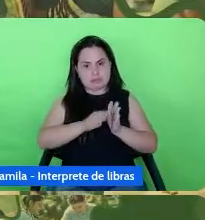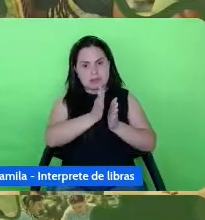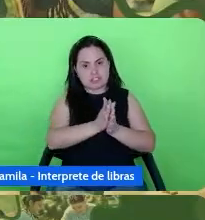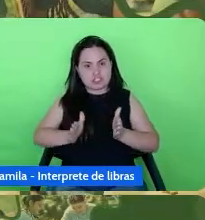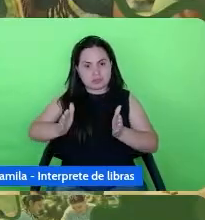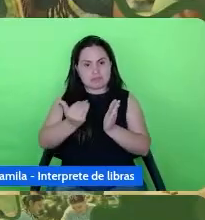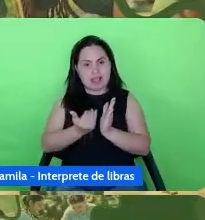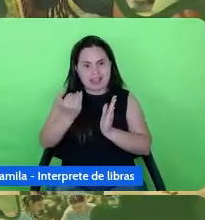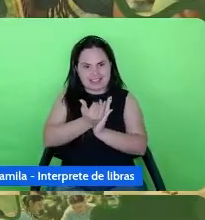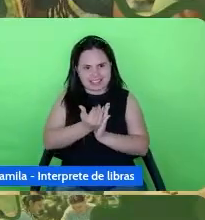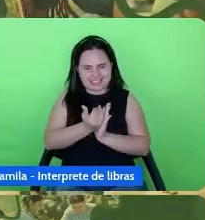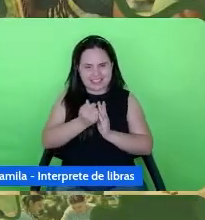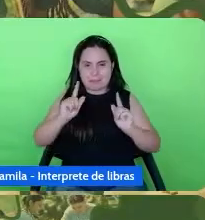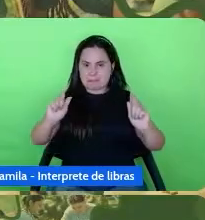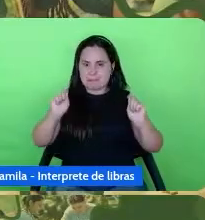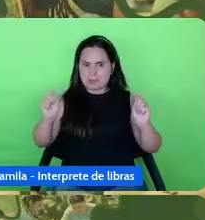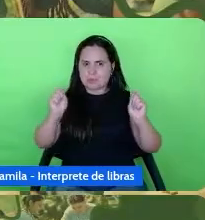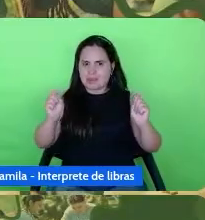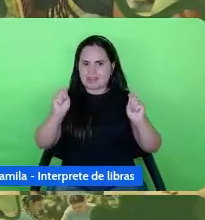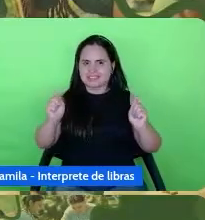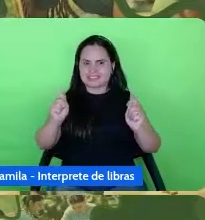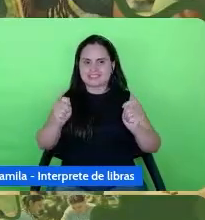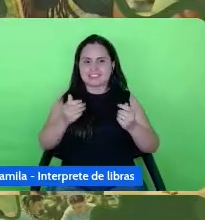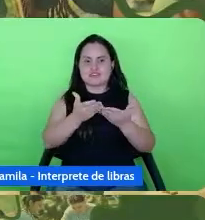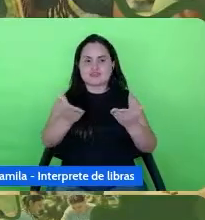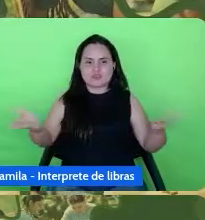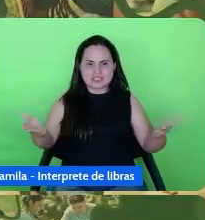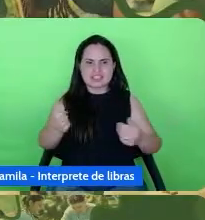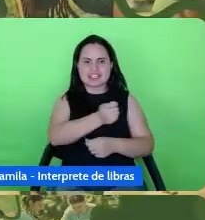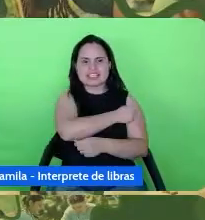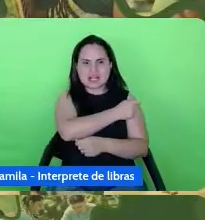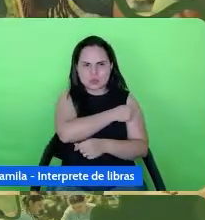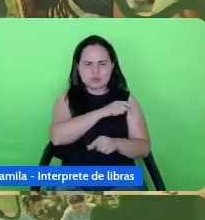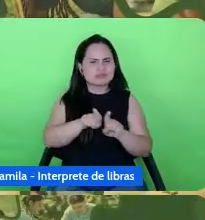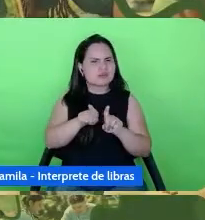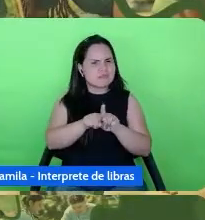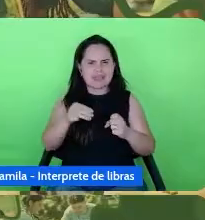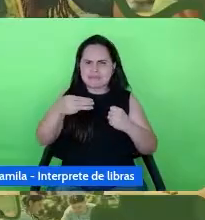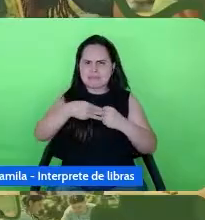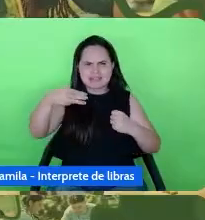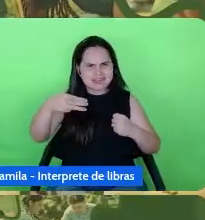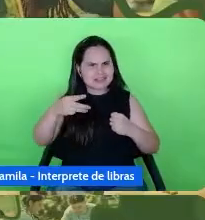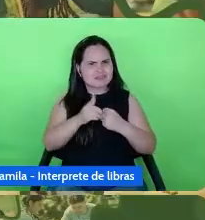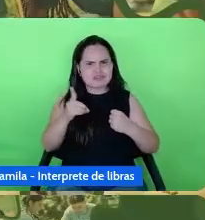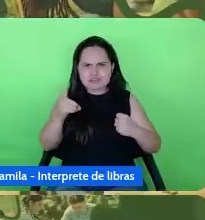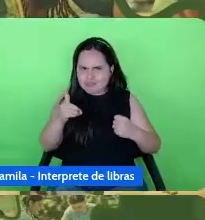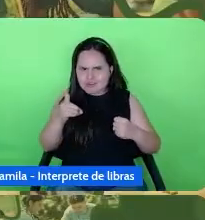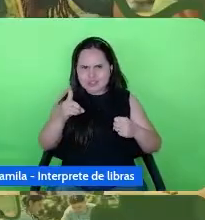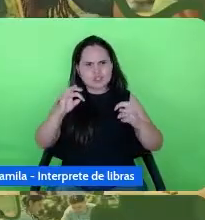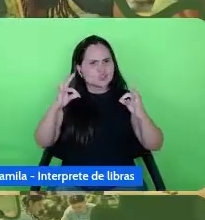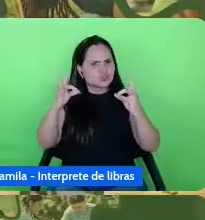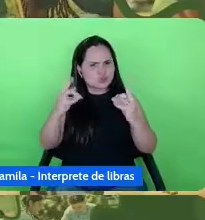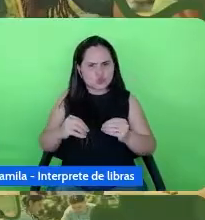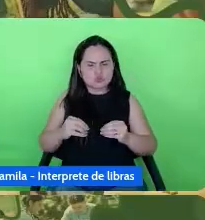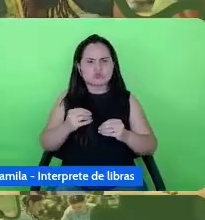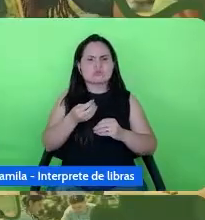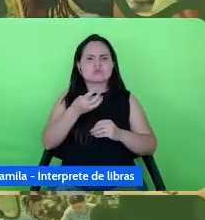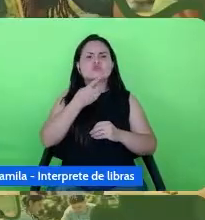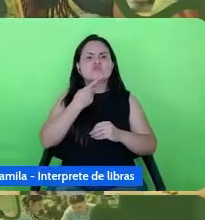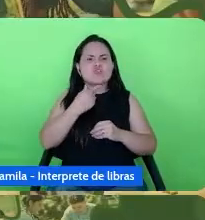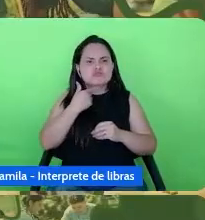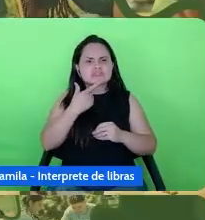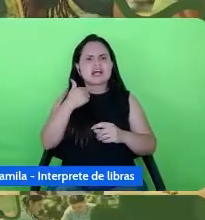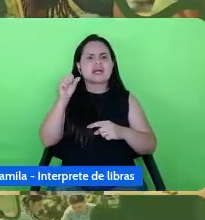propaganda, alunos e alunas, graduandos, também mestrandos, doutorandos, todo mundo que se interessar em